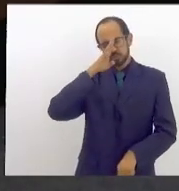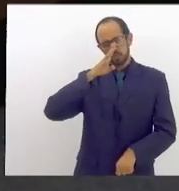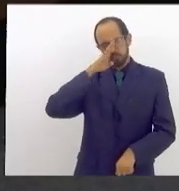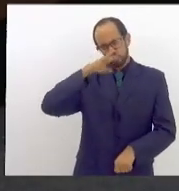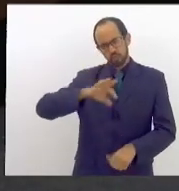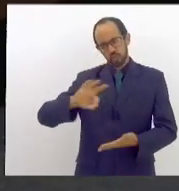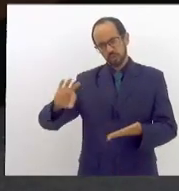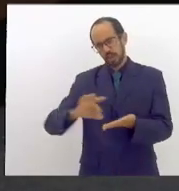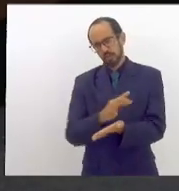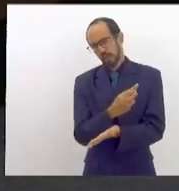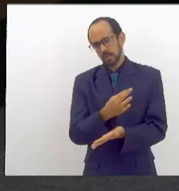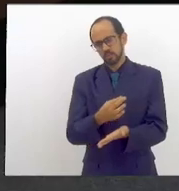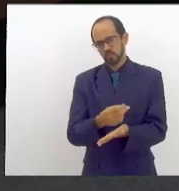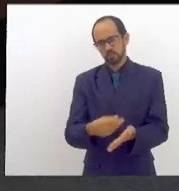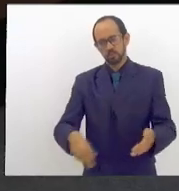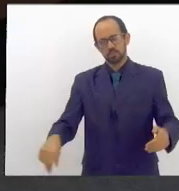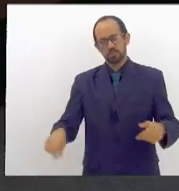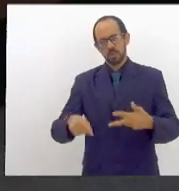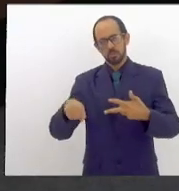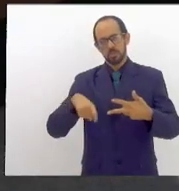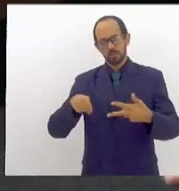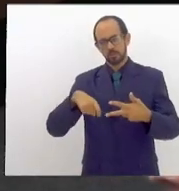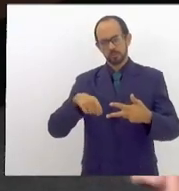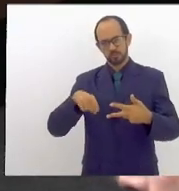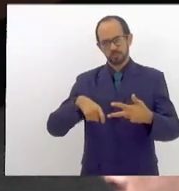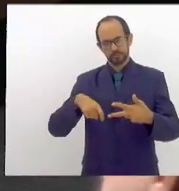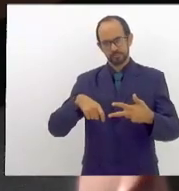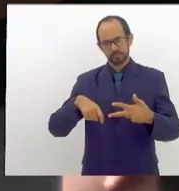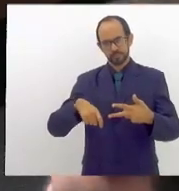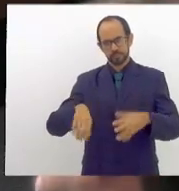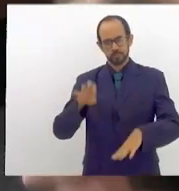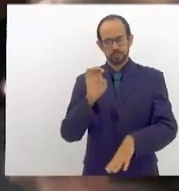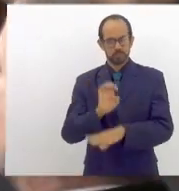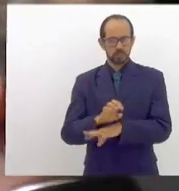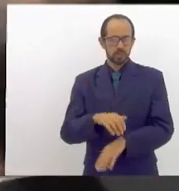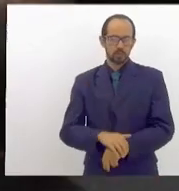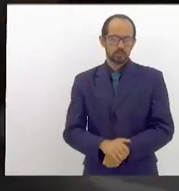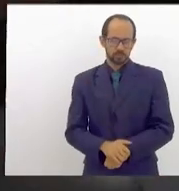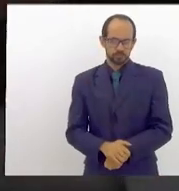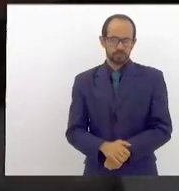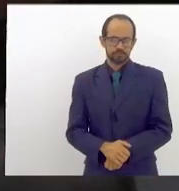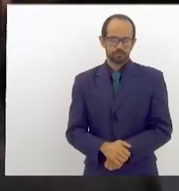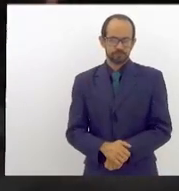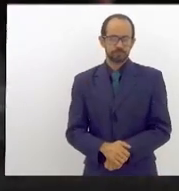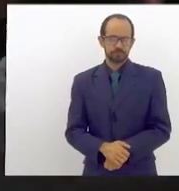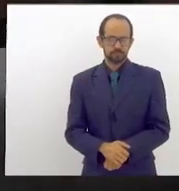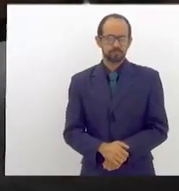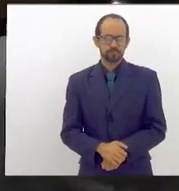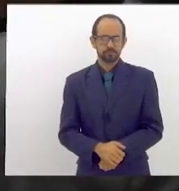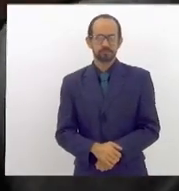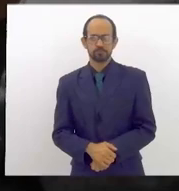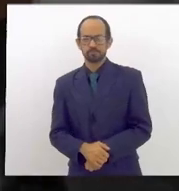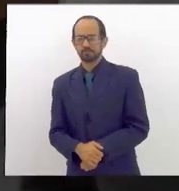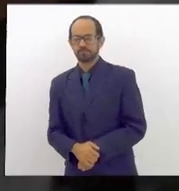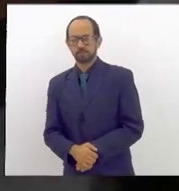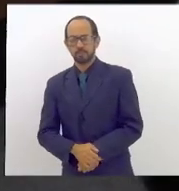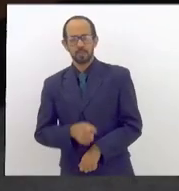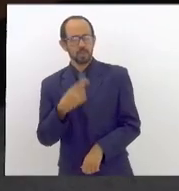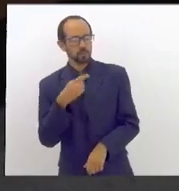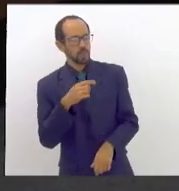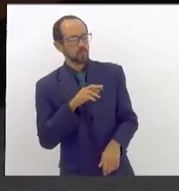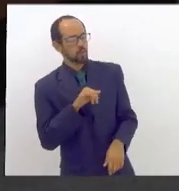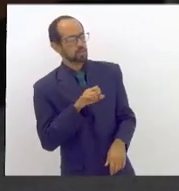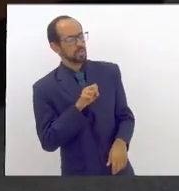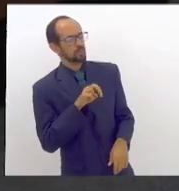contratados pelo poder pelo poder executivo Estadual mais do que isso mais do que isso Deputado Rosemberg Reis